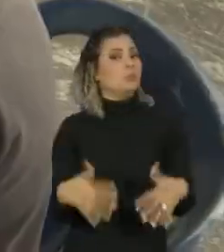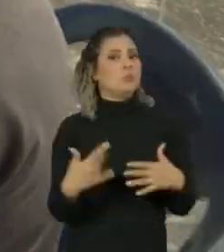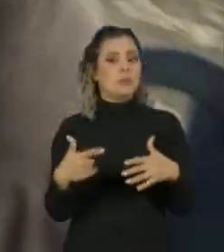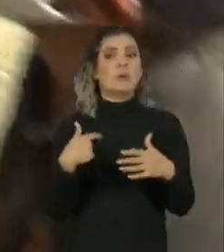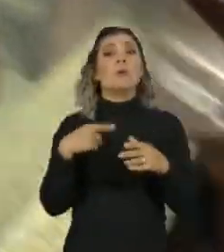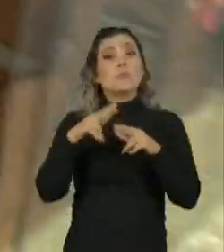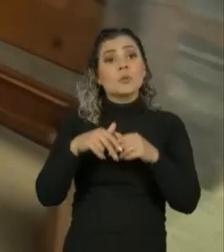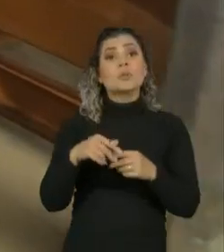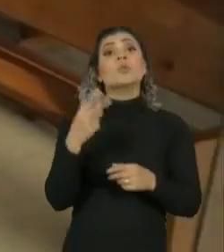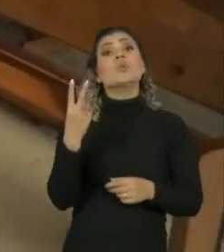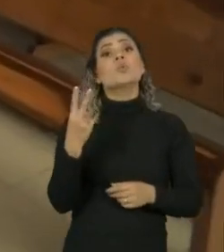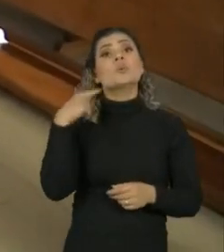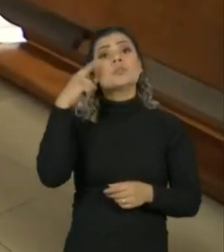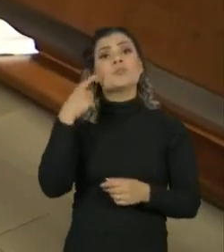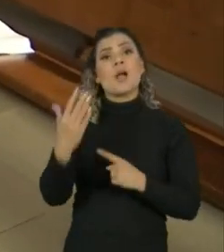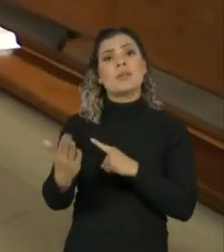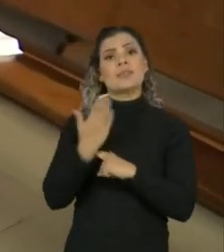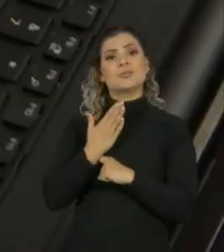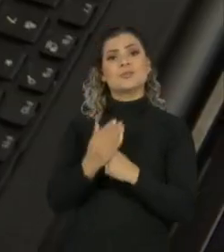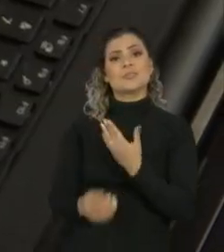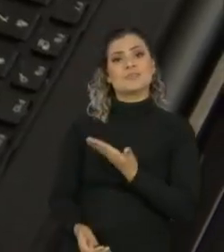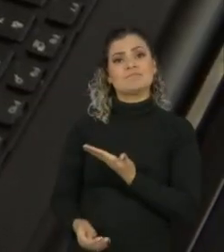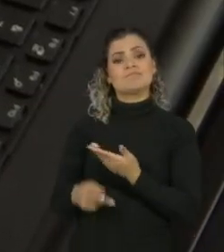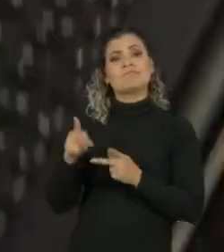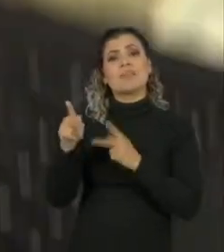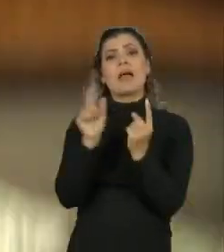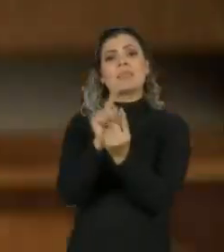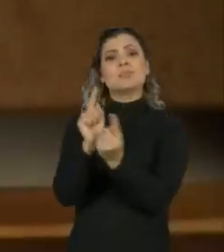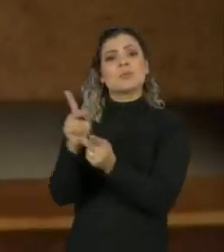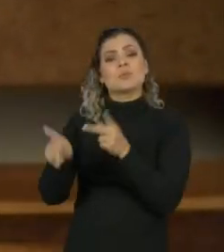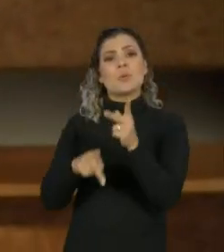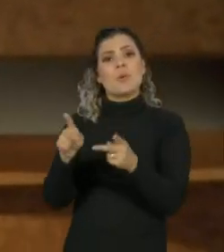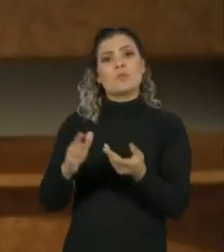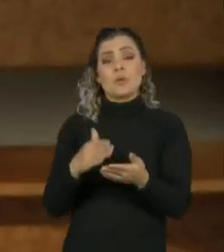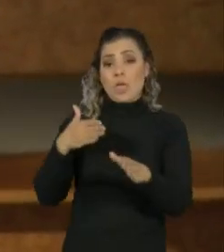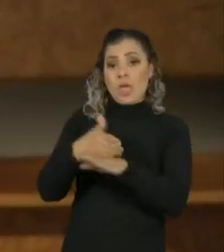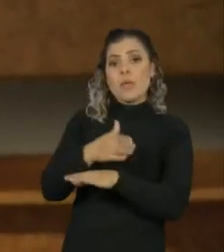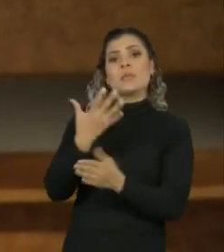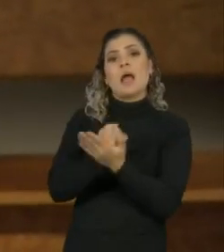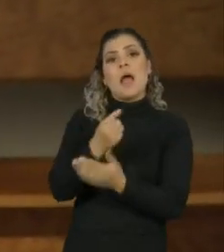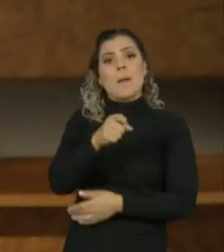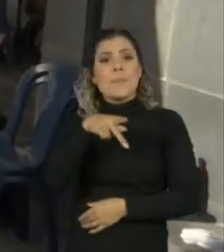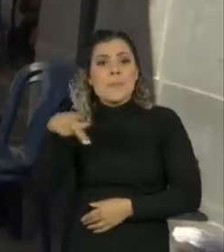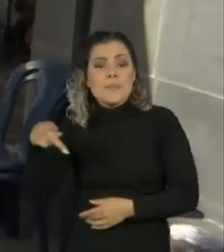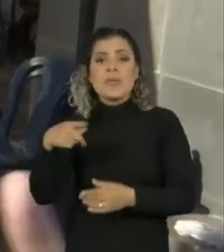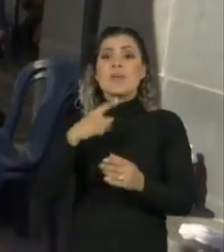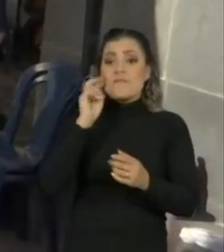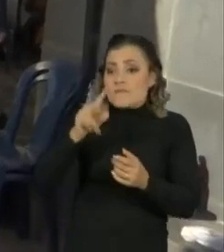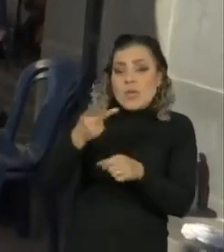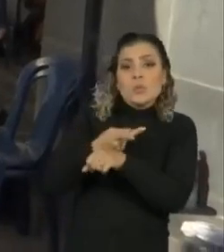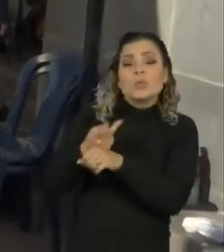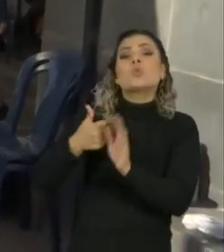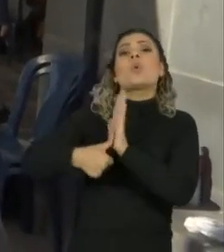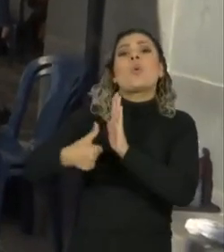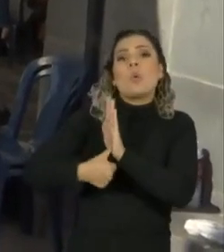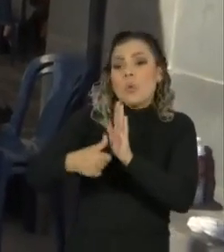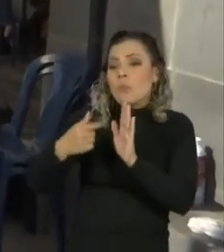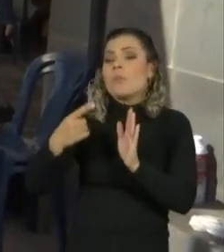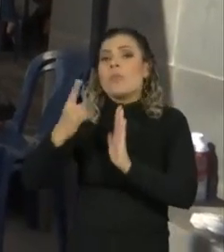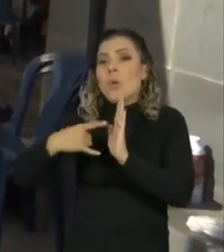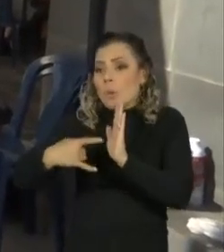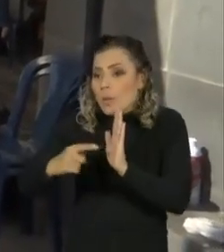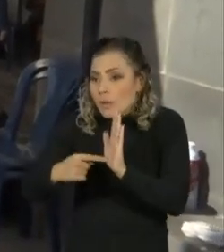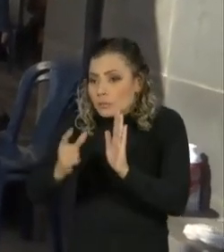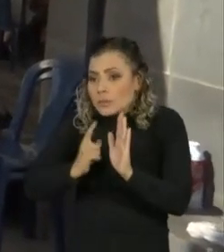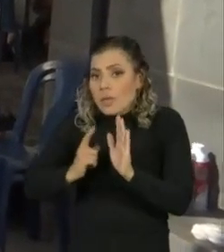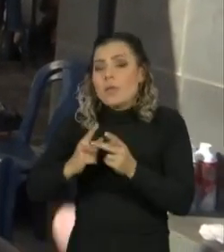serviço de duas advogadas para atender a população. Tem que entrar no aplicativo, tem que buscar documento, ver quem perdeu o documento,